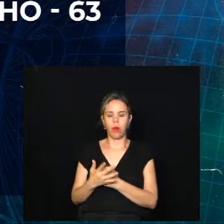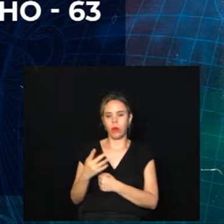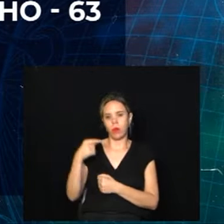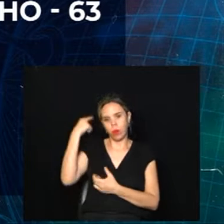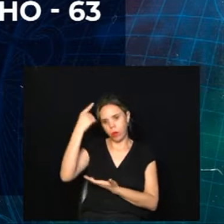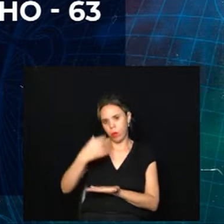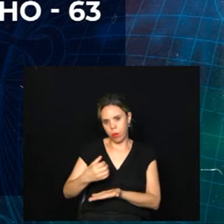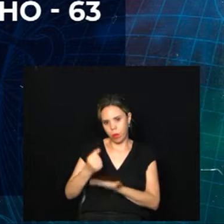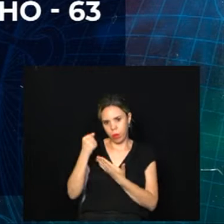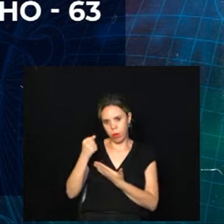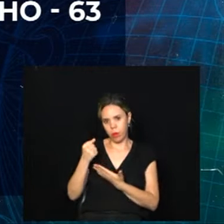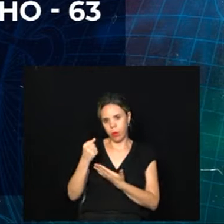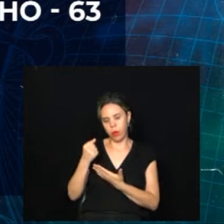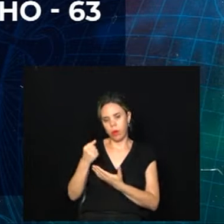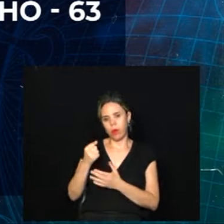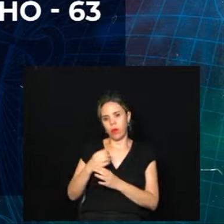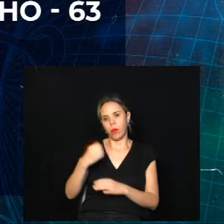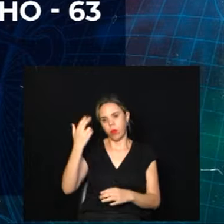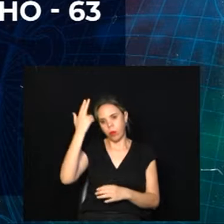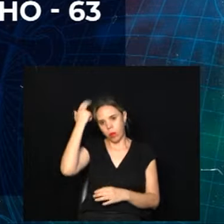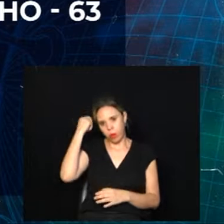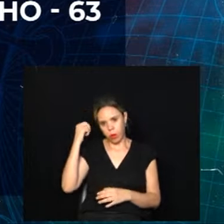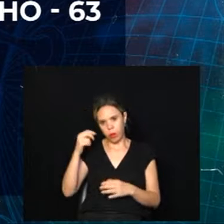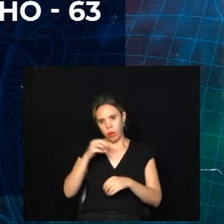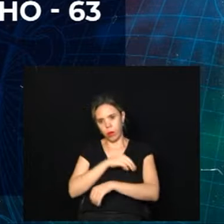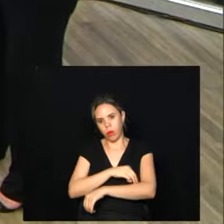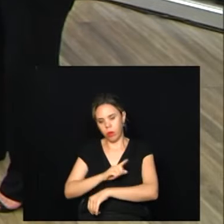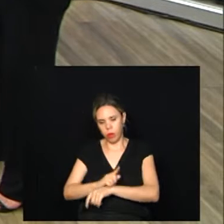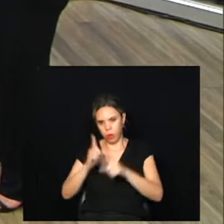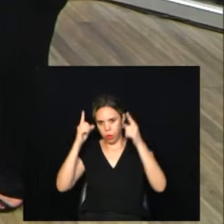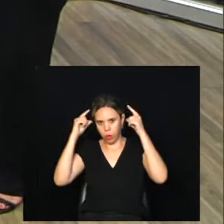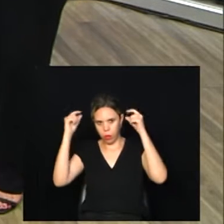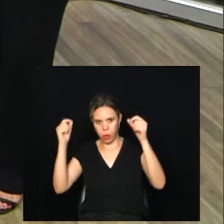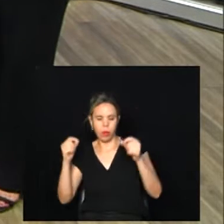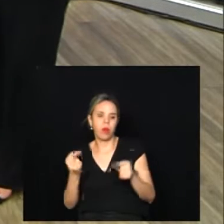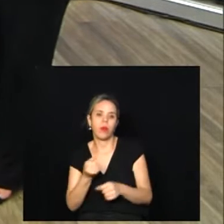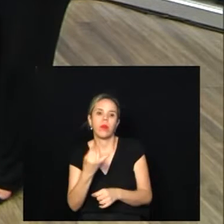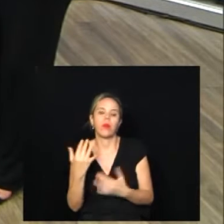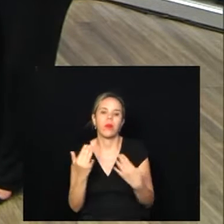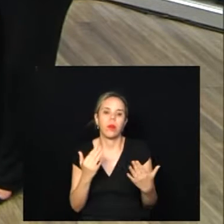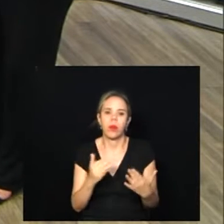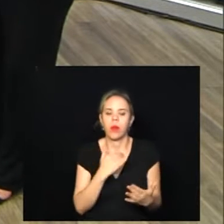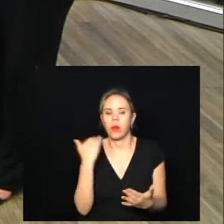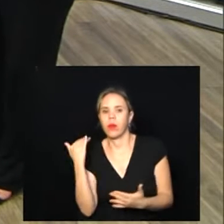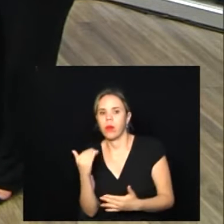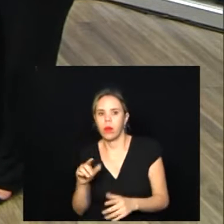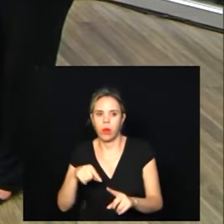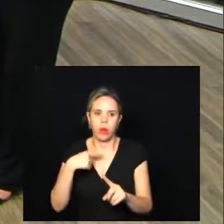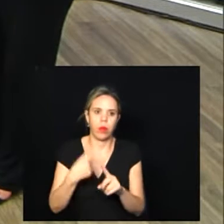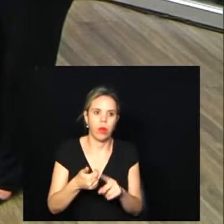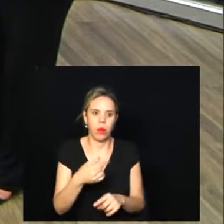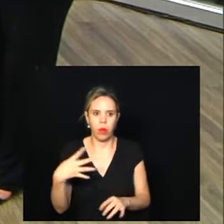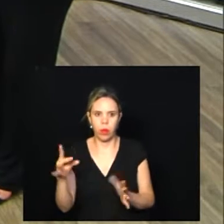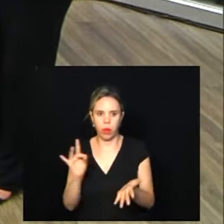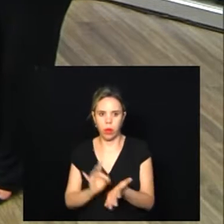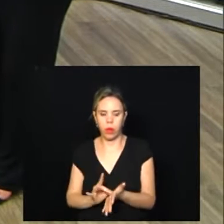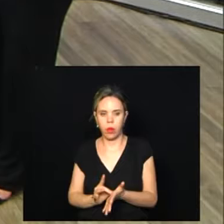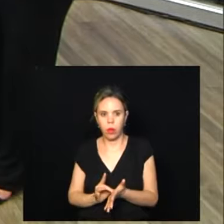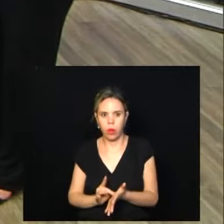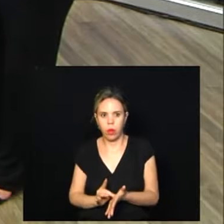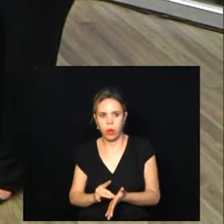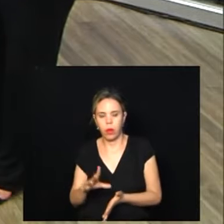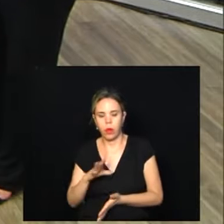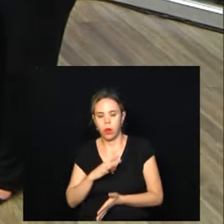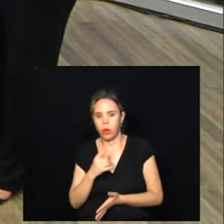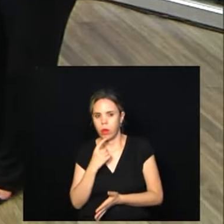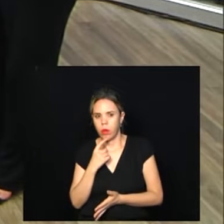de Posse, Engenheiro Coelho, Morungaba e Olambra. Em relação aos óbitos, mais 14 foram confirmados na cidade